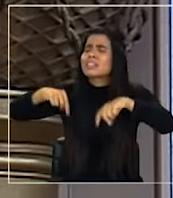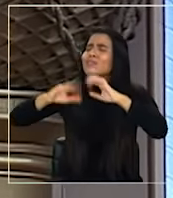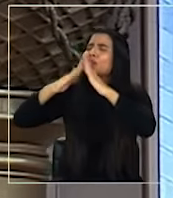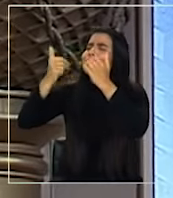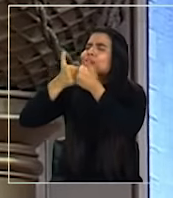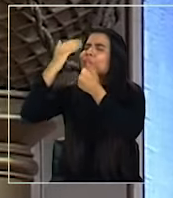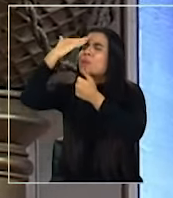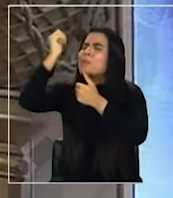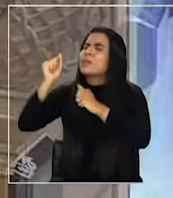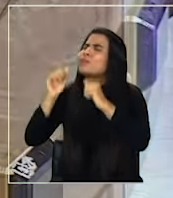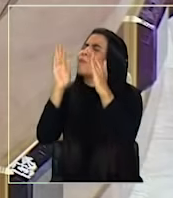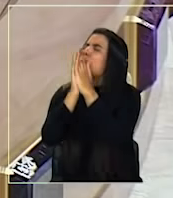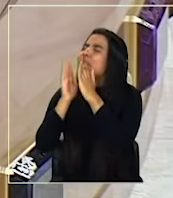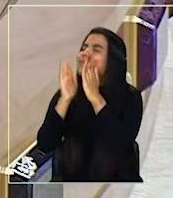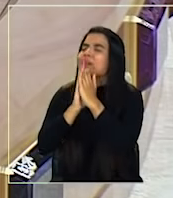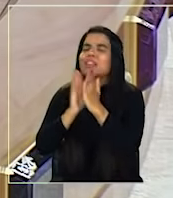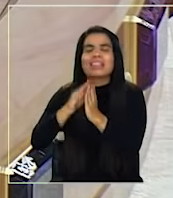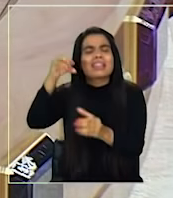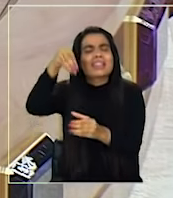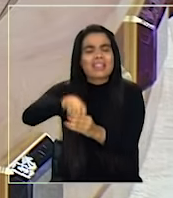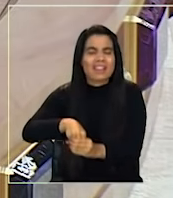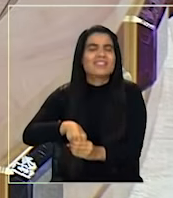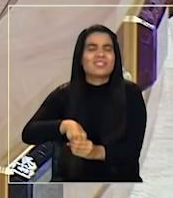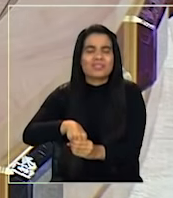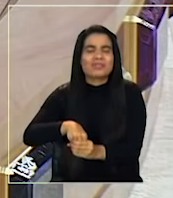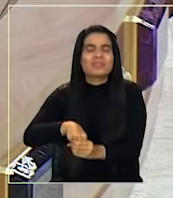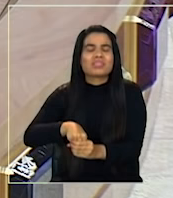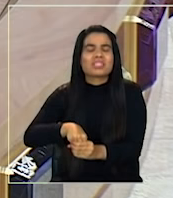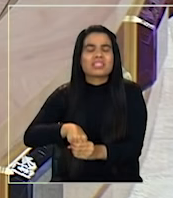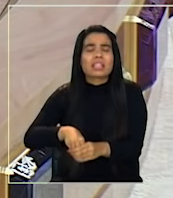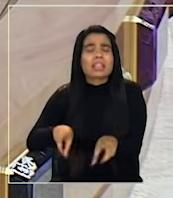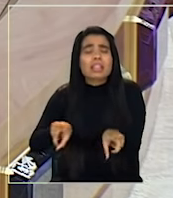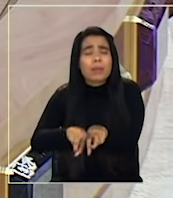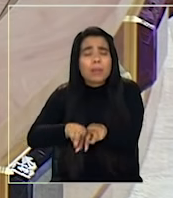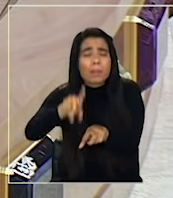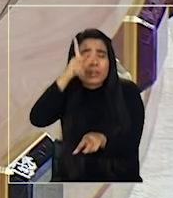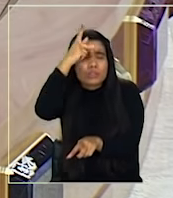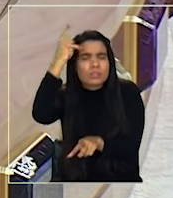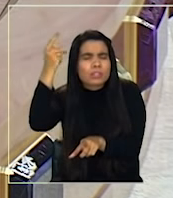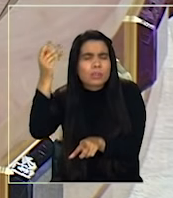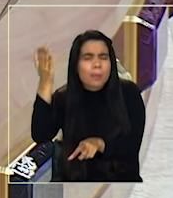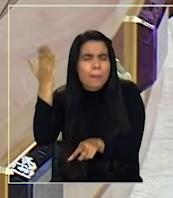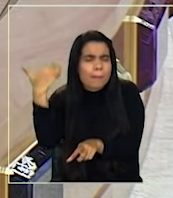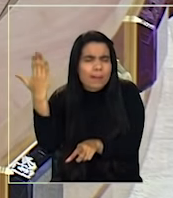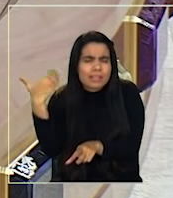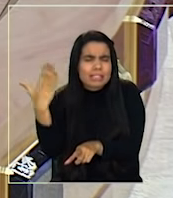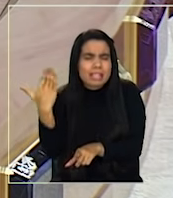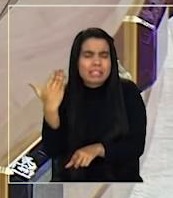templo. E muitos dos que antes